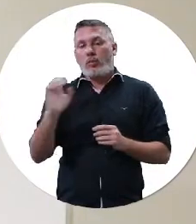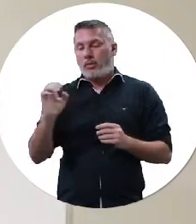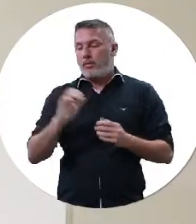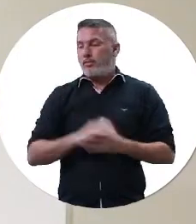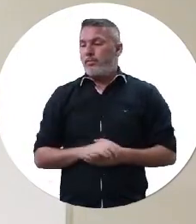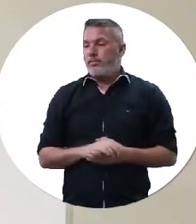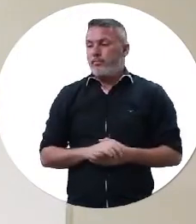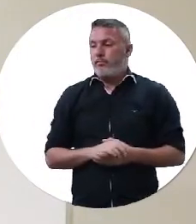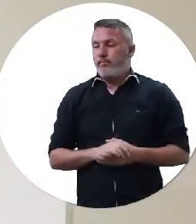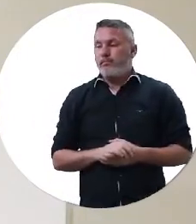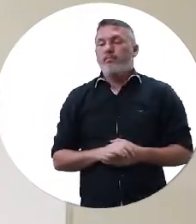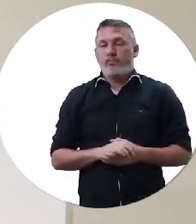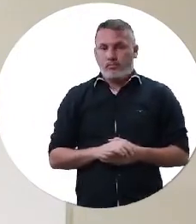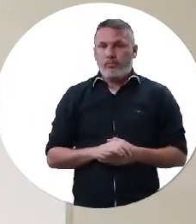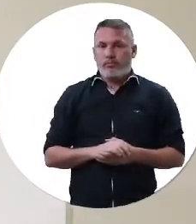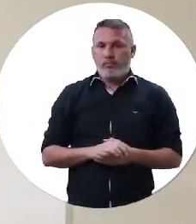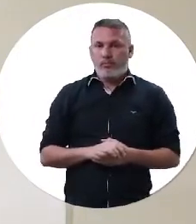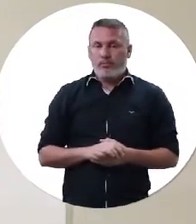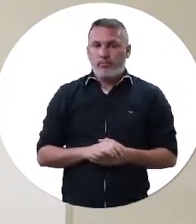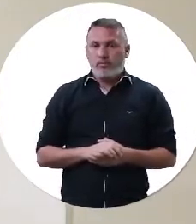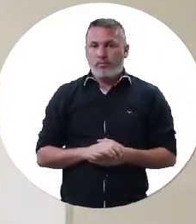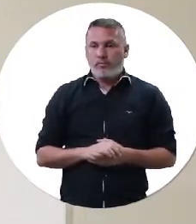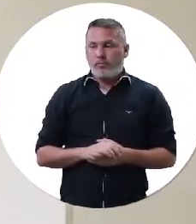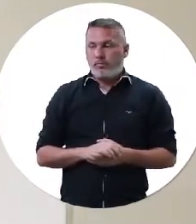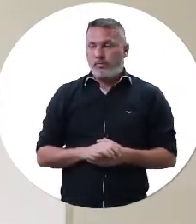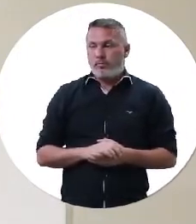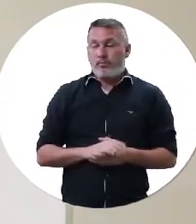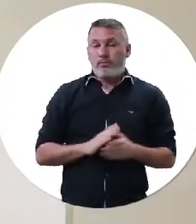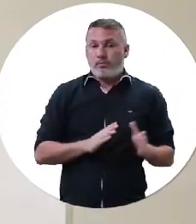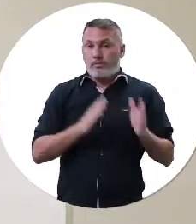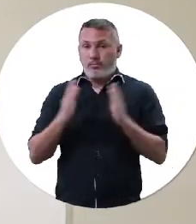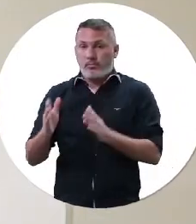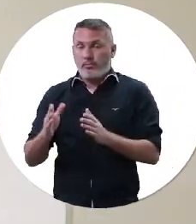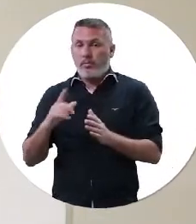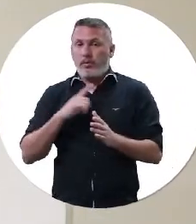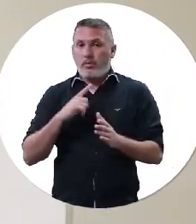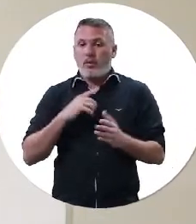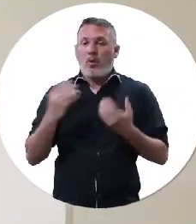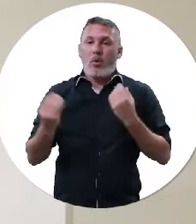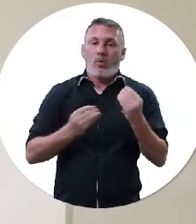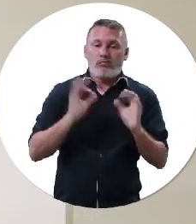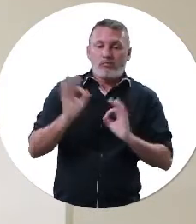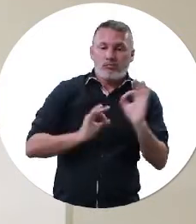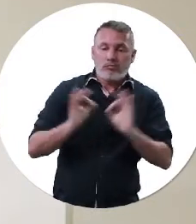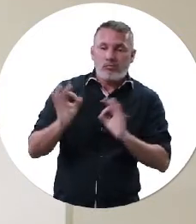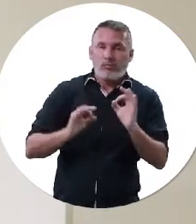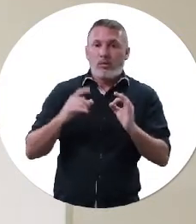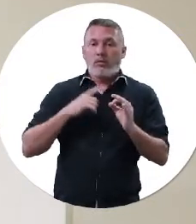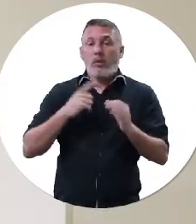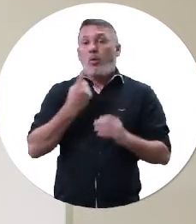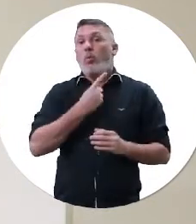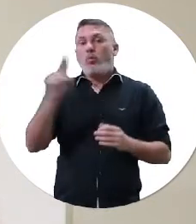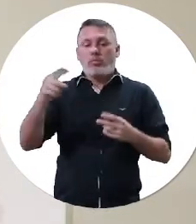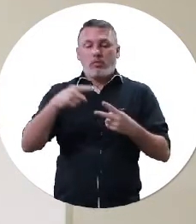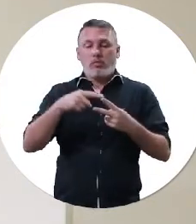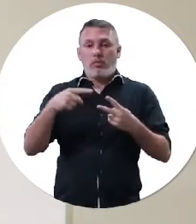Continuando o raciocínio das nossas funções orgânicas, as duas últimas funções que iremos abordar na nossa aula de hoje são justamente o